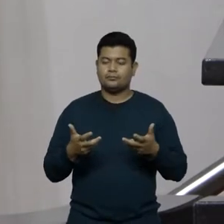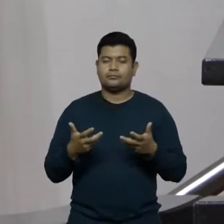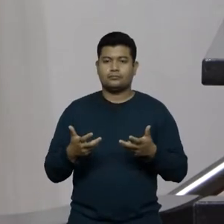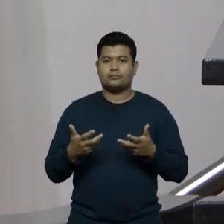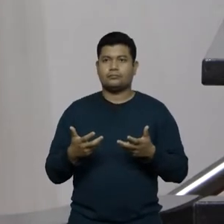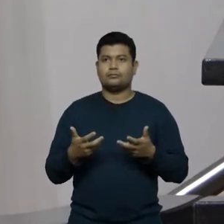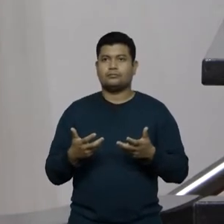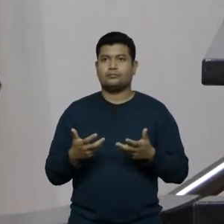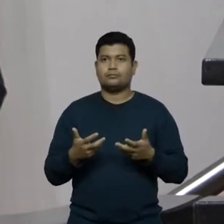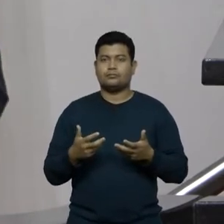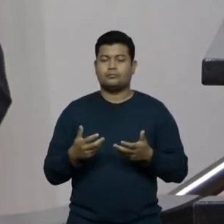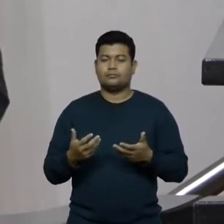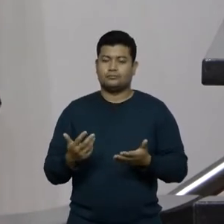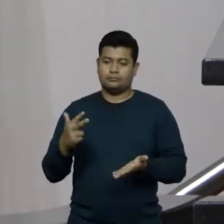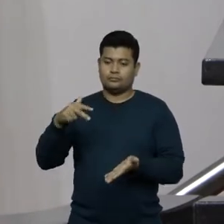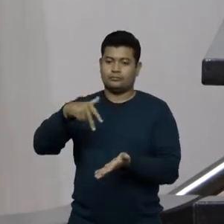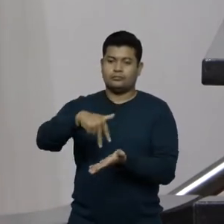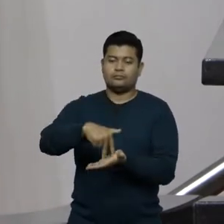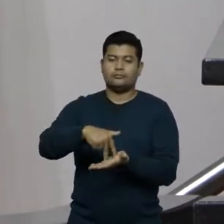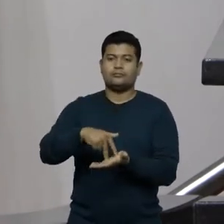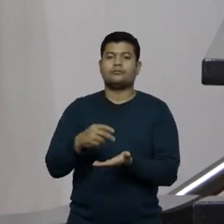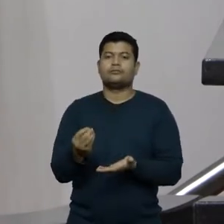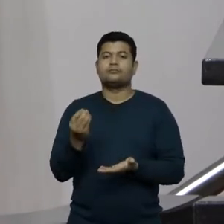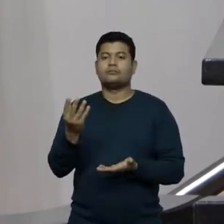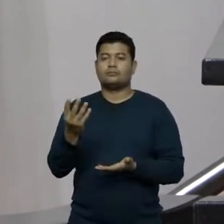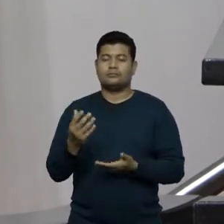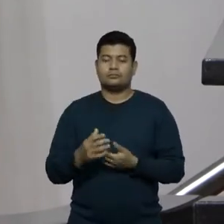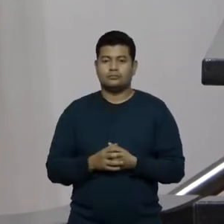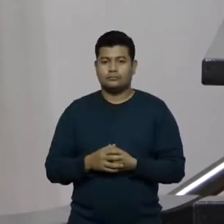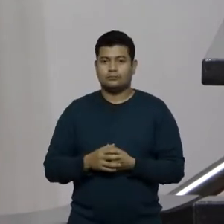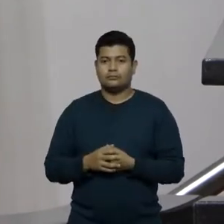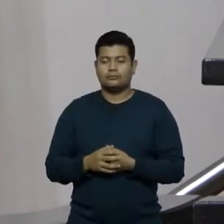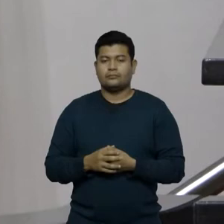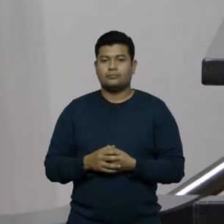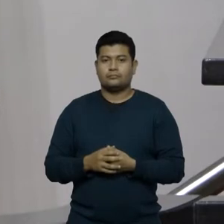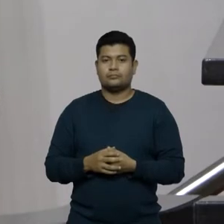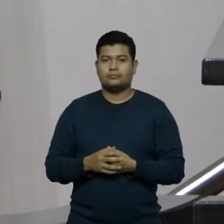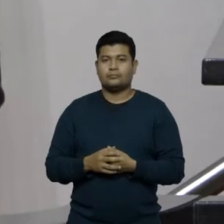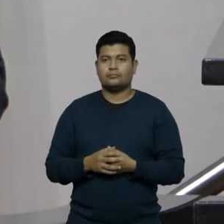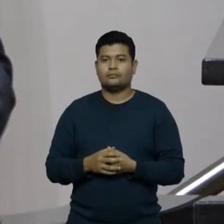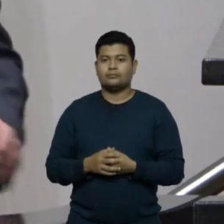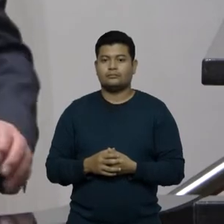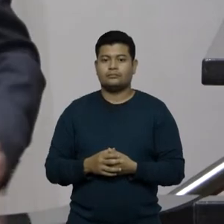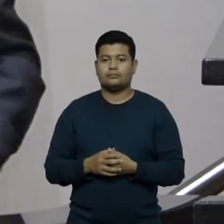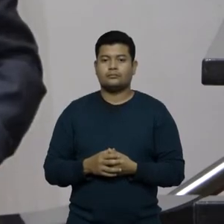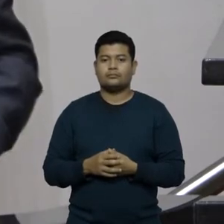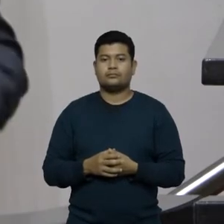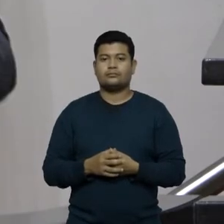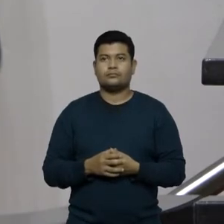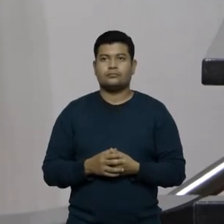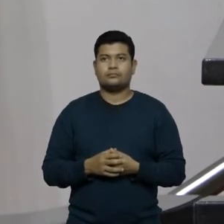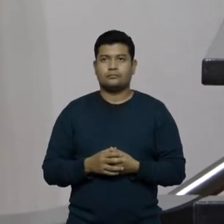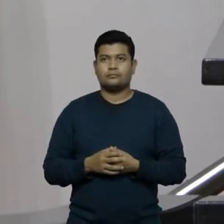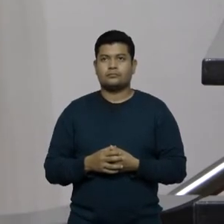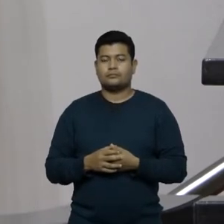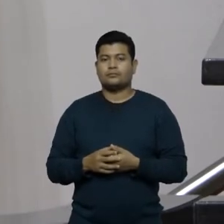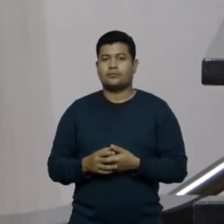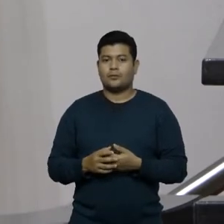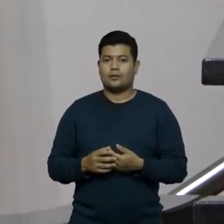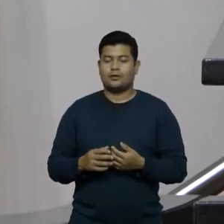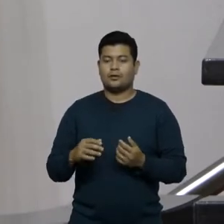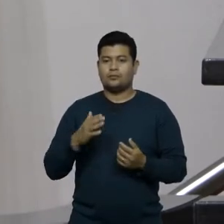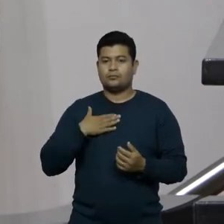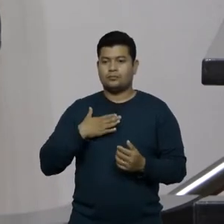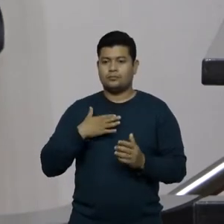de aproveitar aqui este momento e para fazer alguns comentários